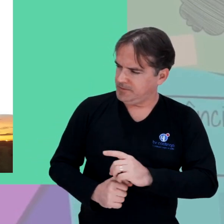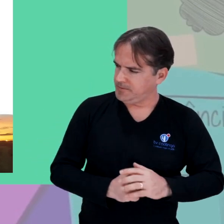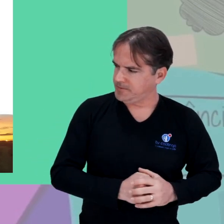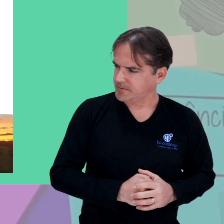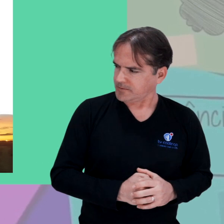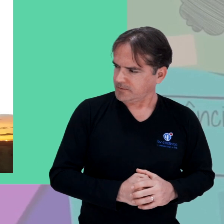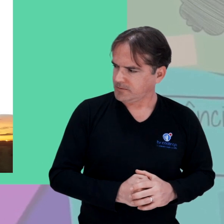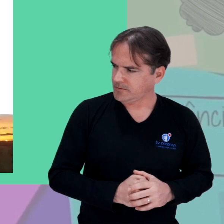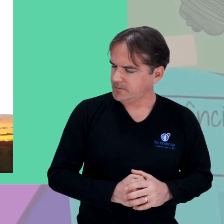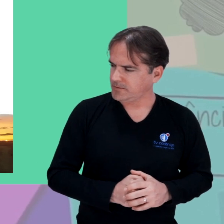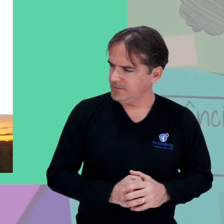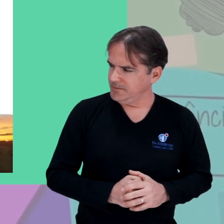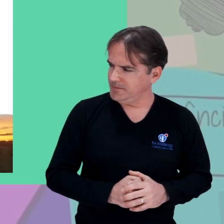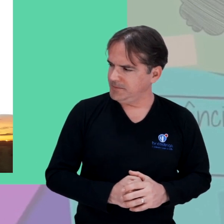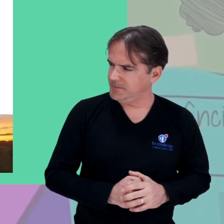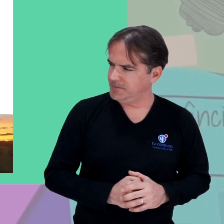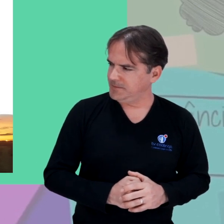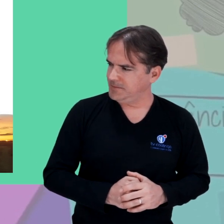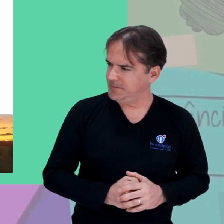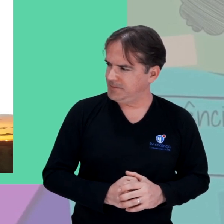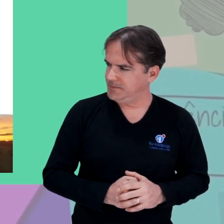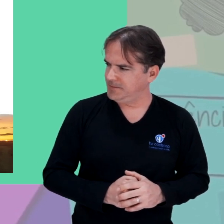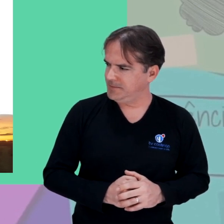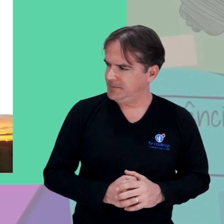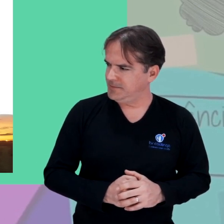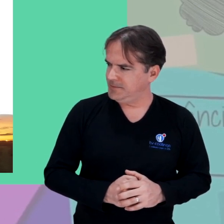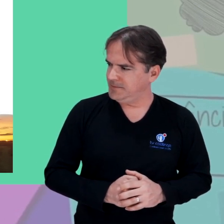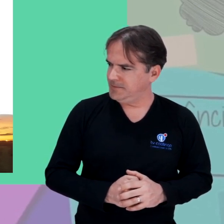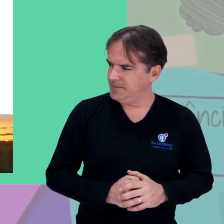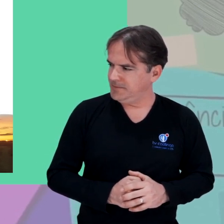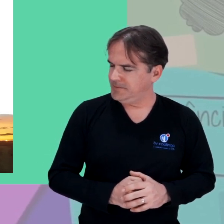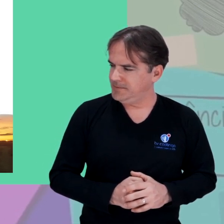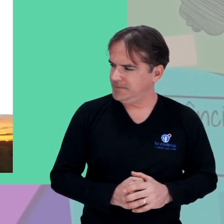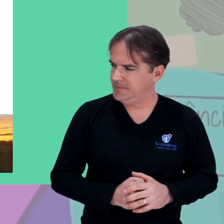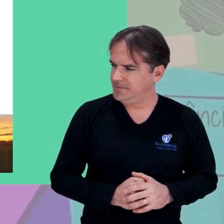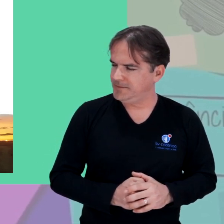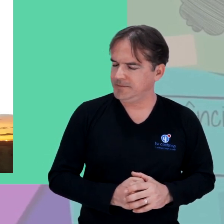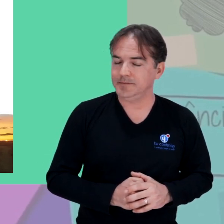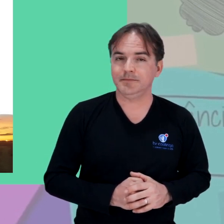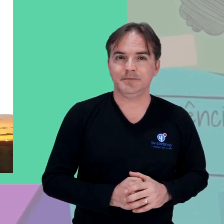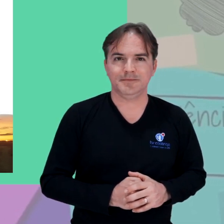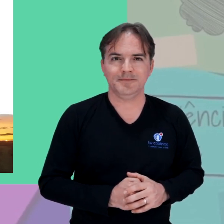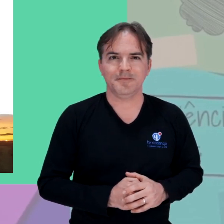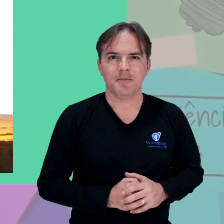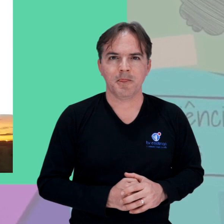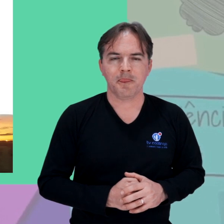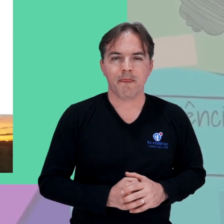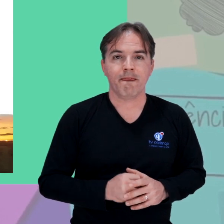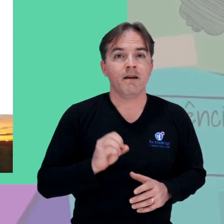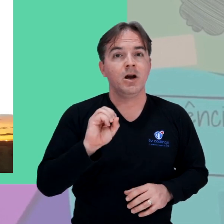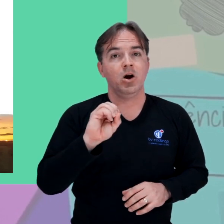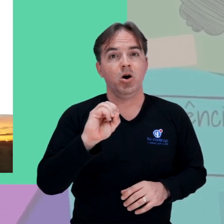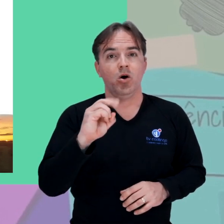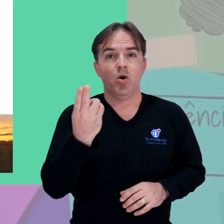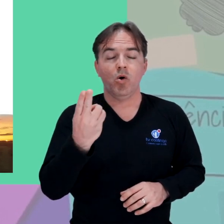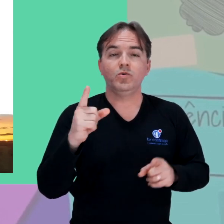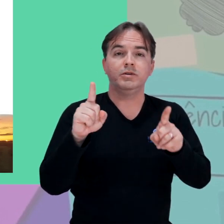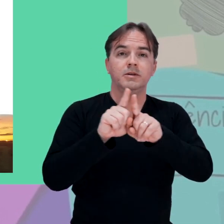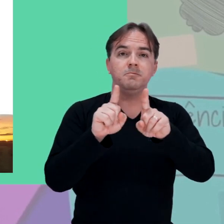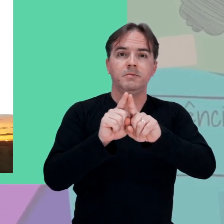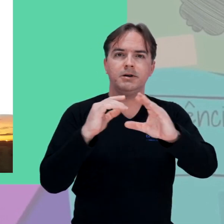extensão rural.u univasf.edu.br ou sob consulta para o